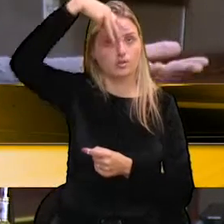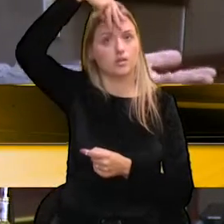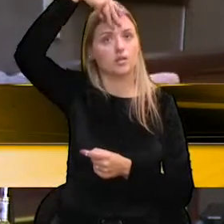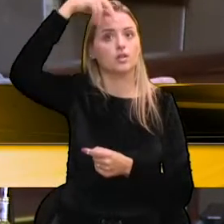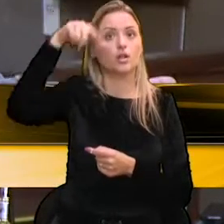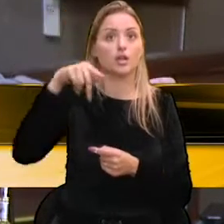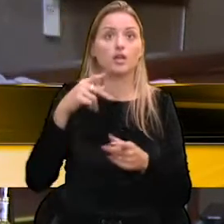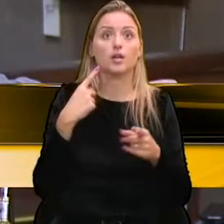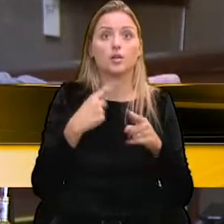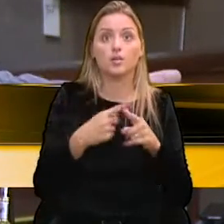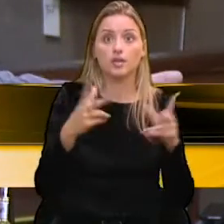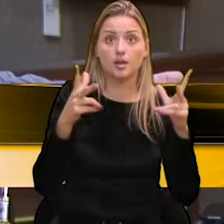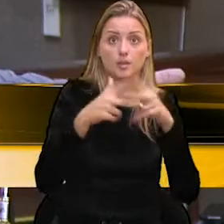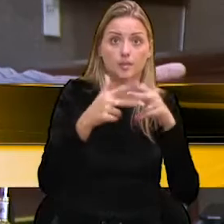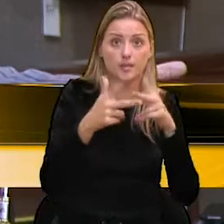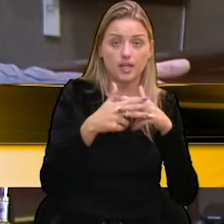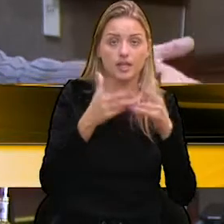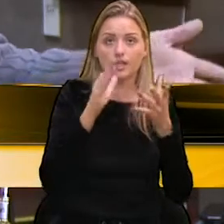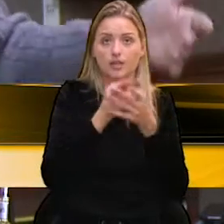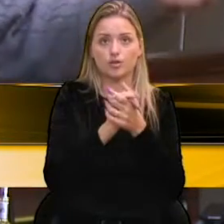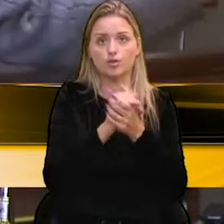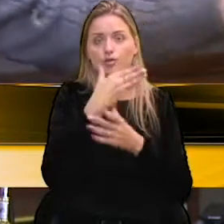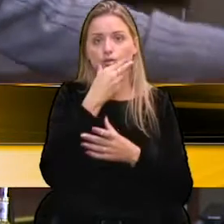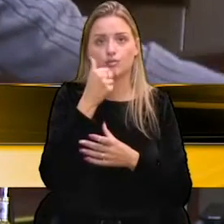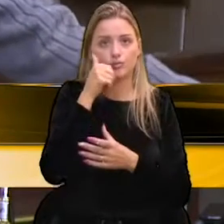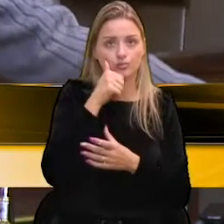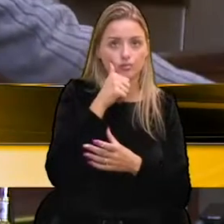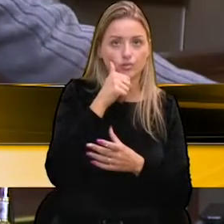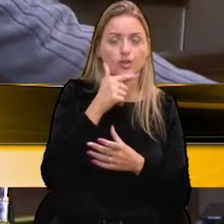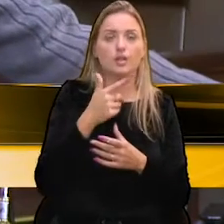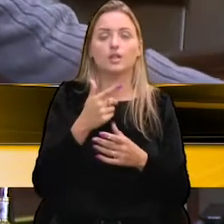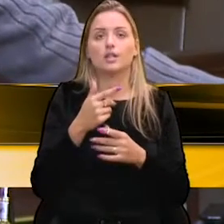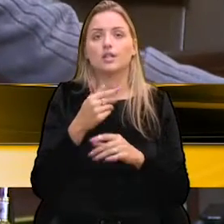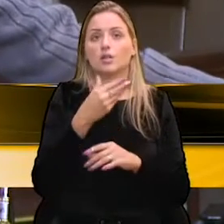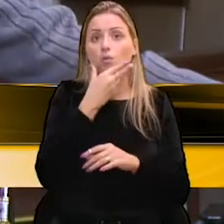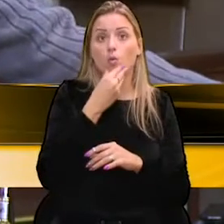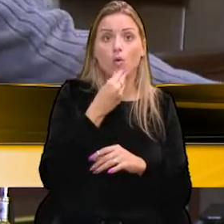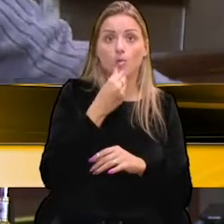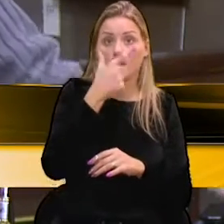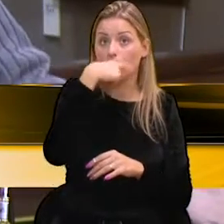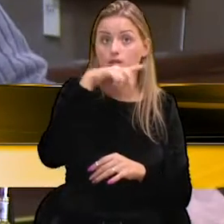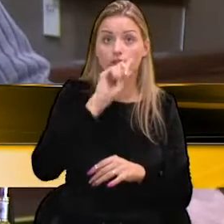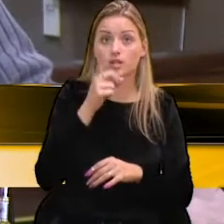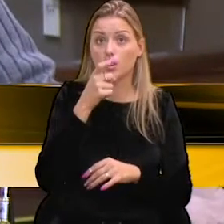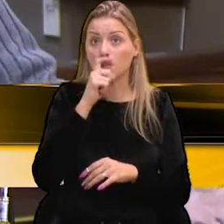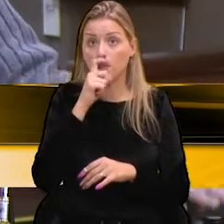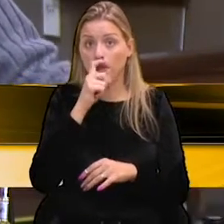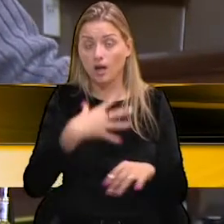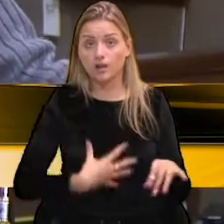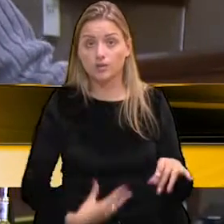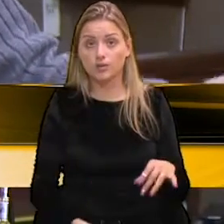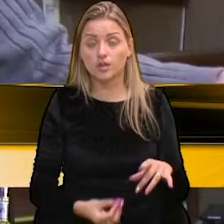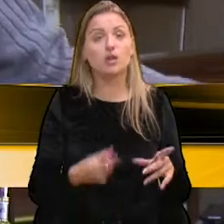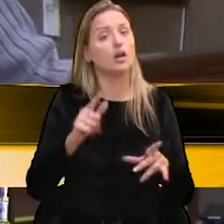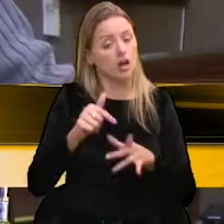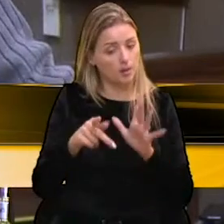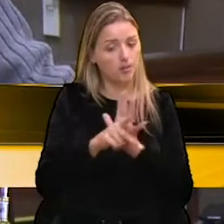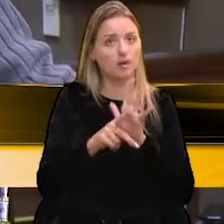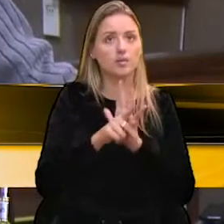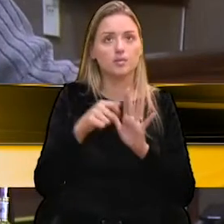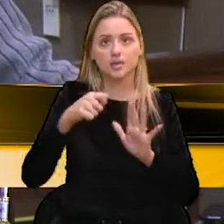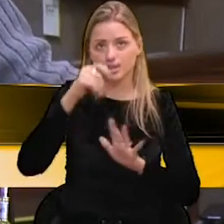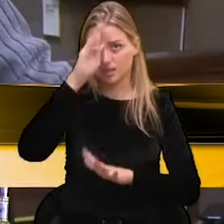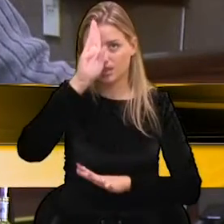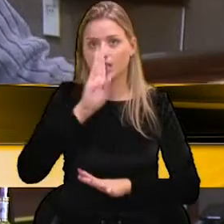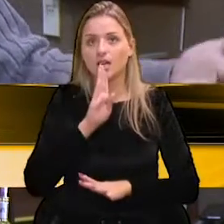para isso, da briga de casal que o pai acha que não é o pai da criança, né? Ou é justamente para isso, tem que ser